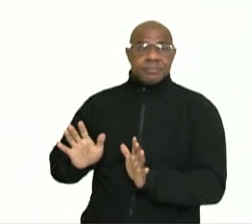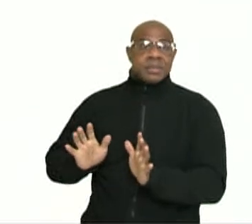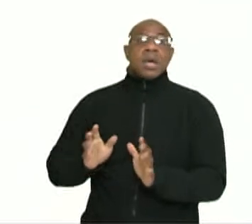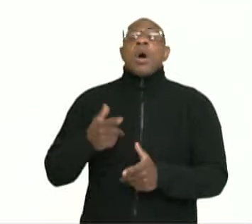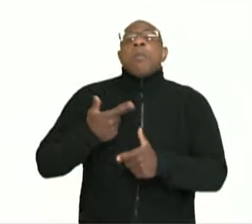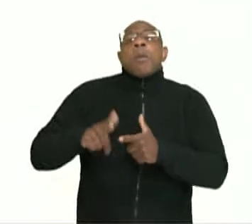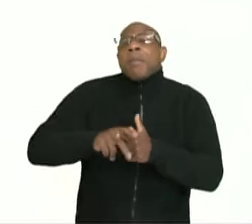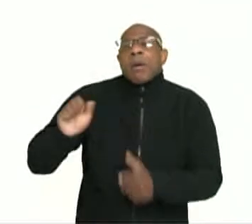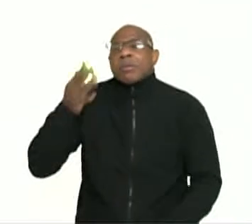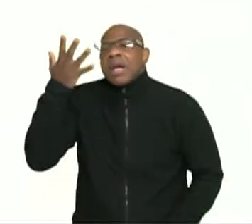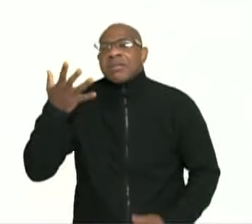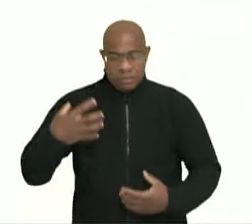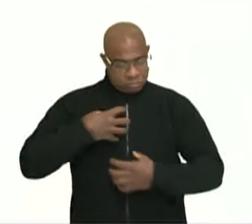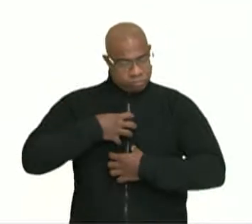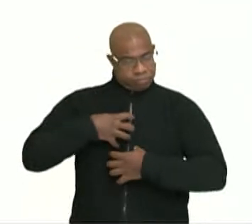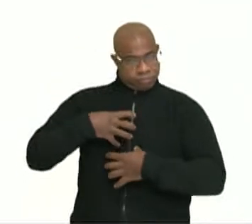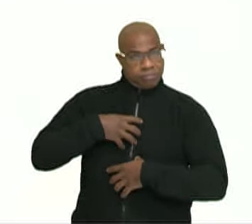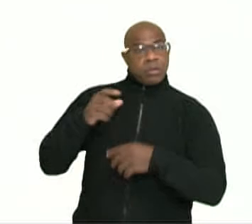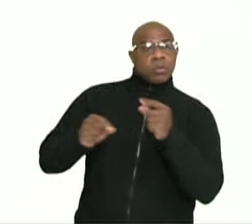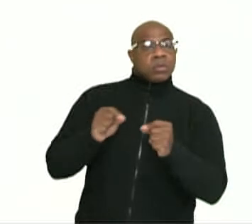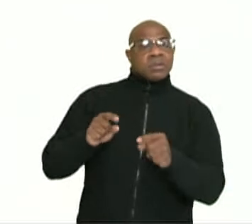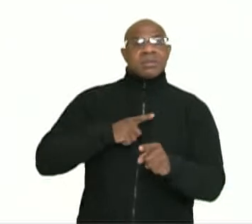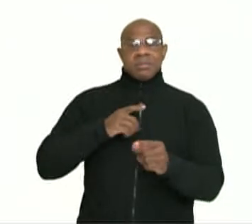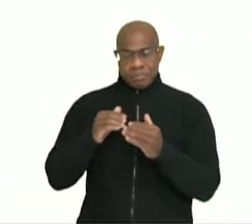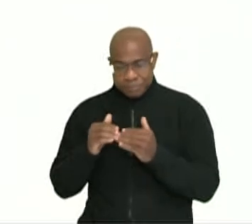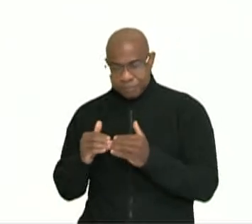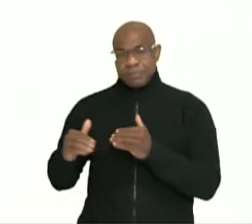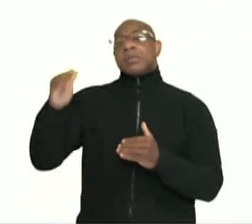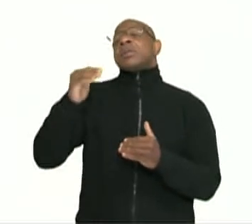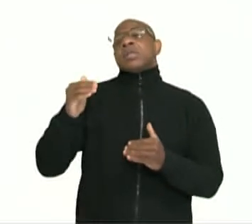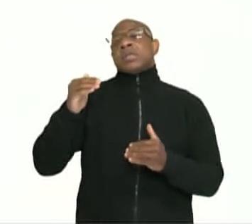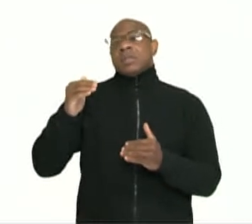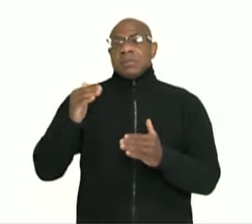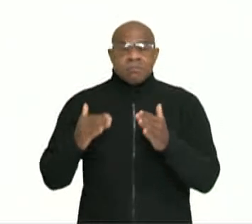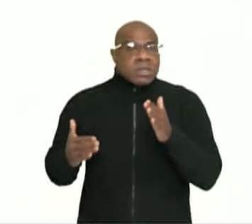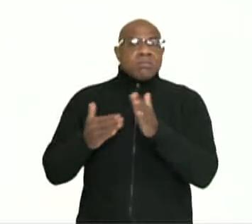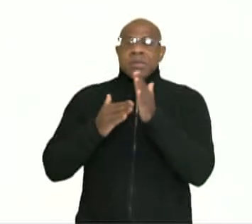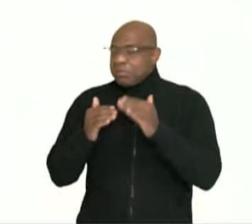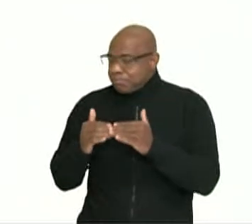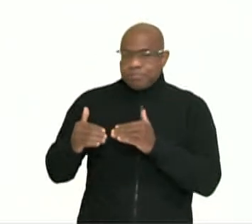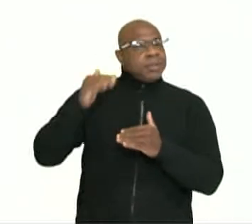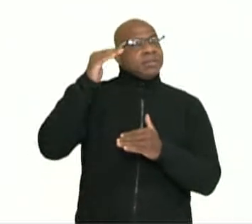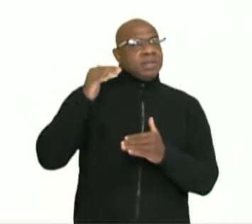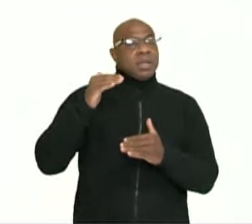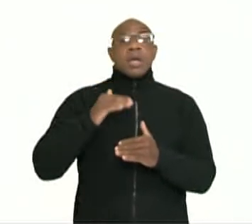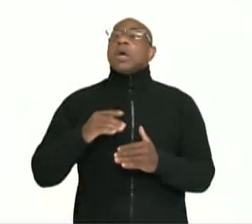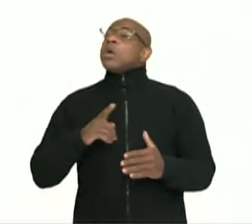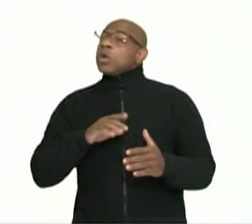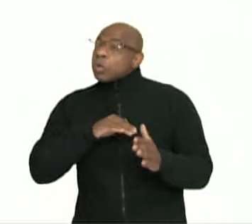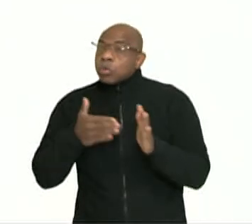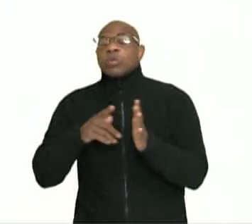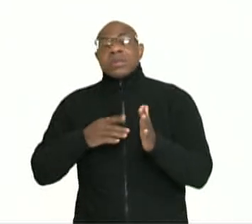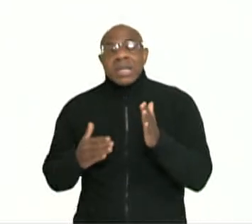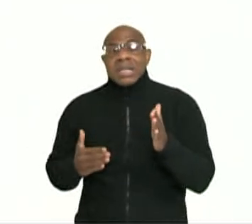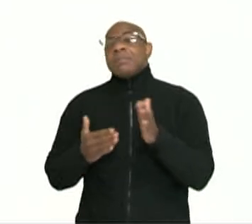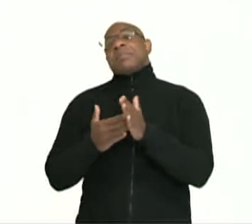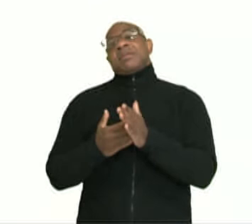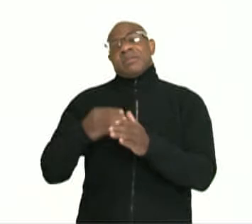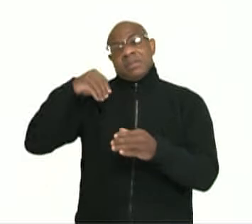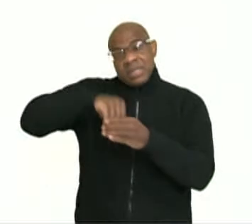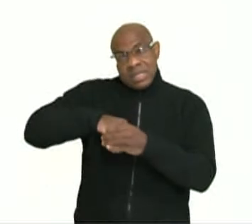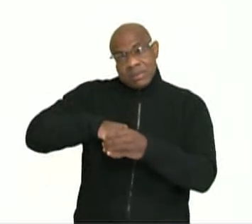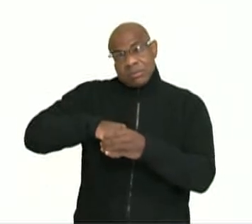ocorre quando os sentimentos, olha aqui, ó, ultrapassam os limites. Então, tudo tem um limite, né? Tanto o limite da alegria quanto o limite